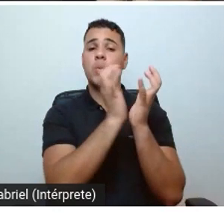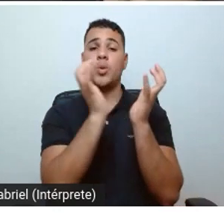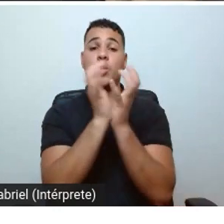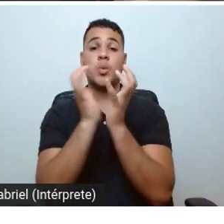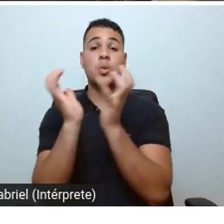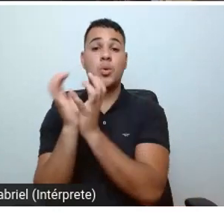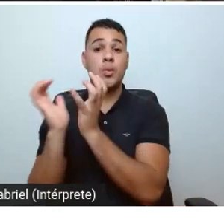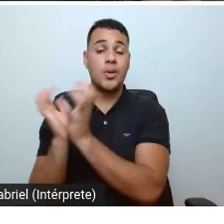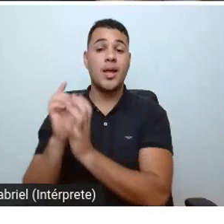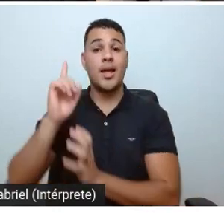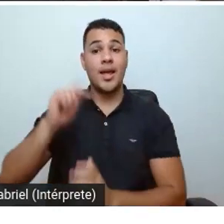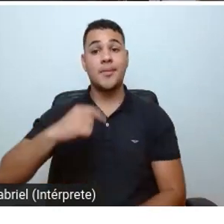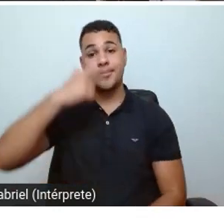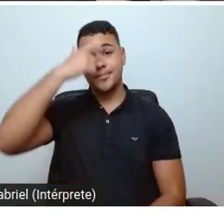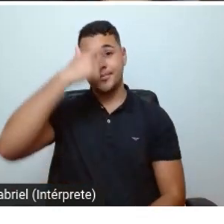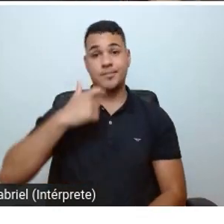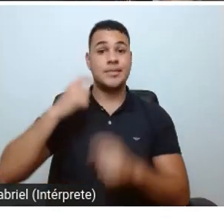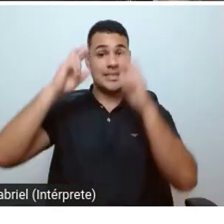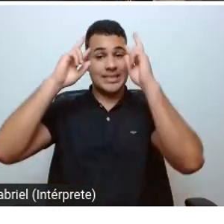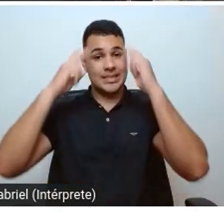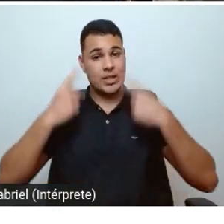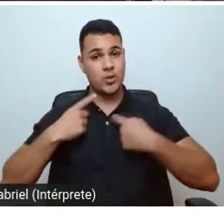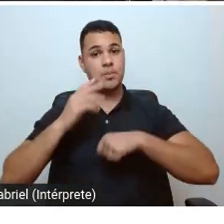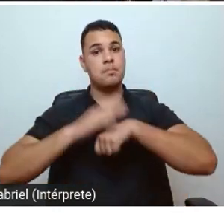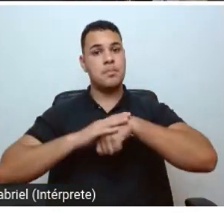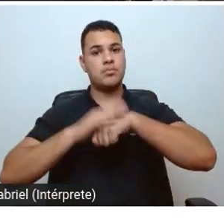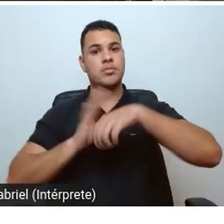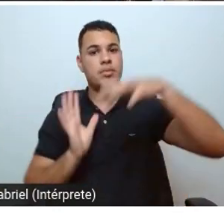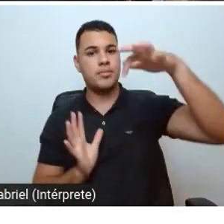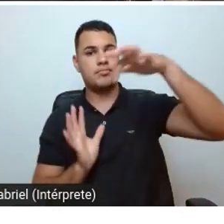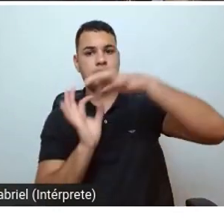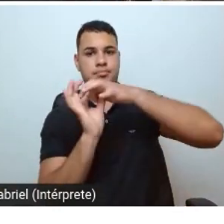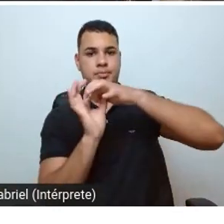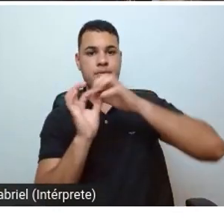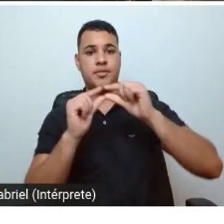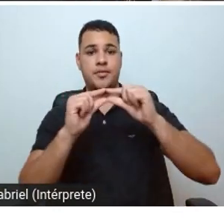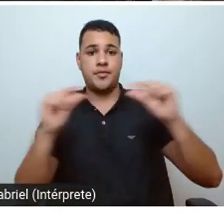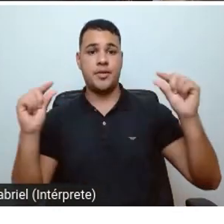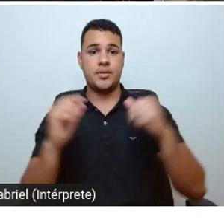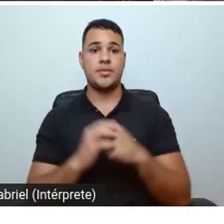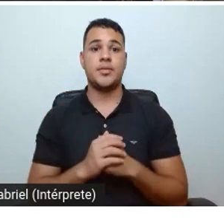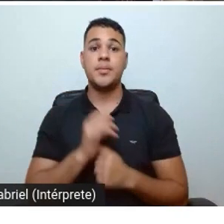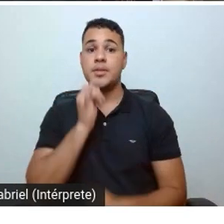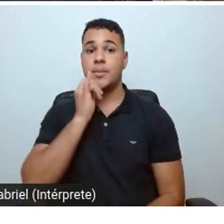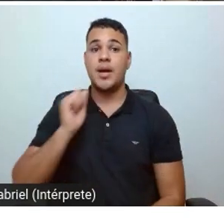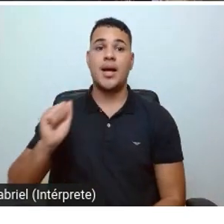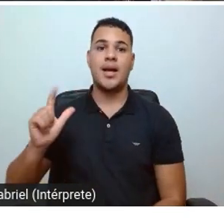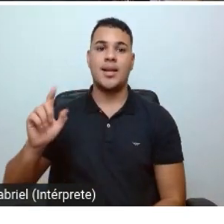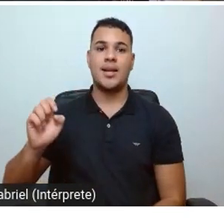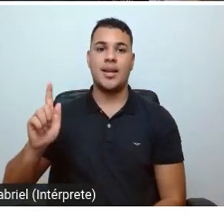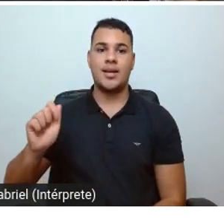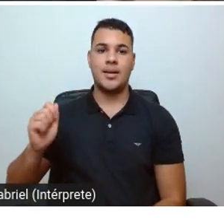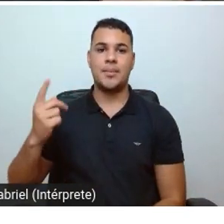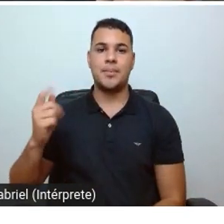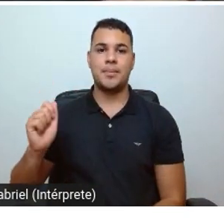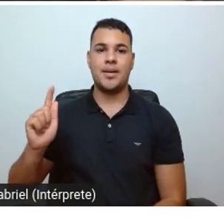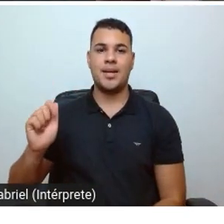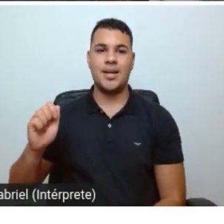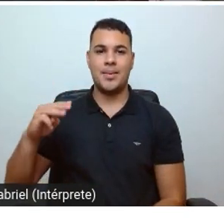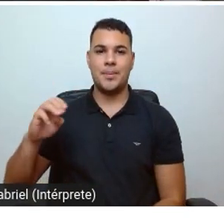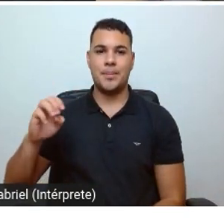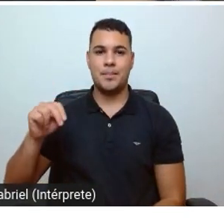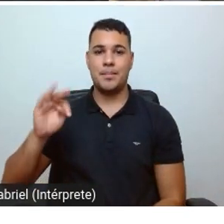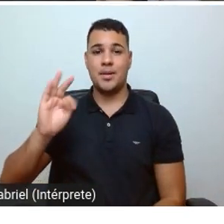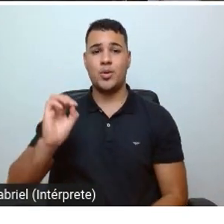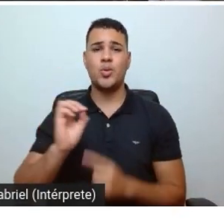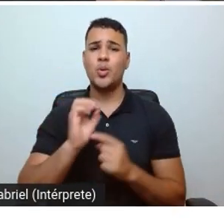curador ele identificou para aquela frase. Então, um exemplo aqui do alega pagamento, né? De todas as frases recebidas que